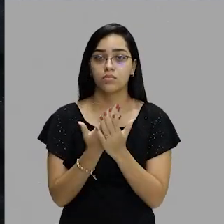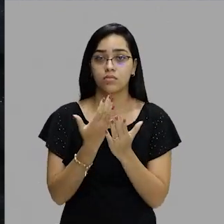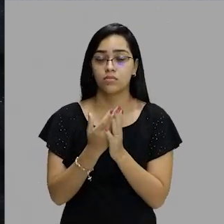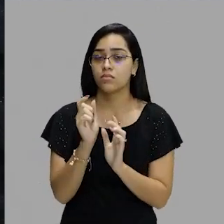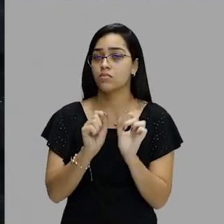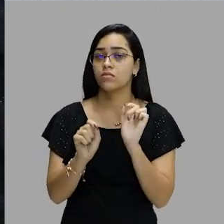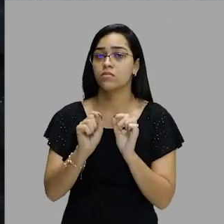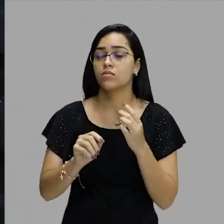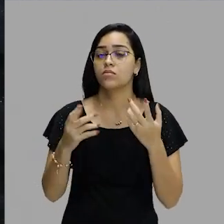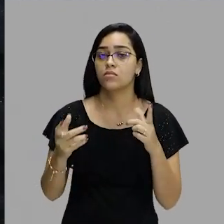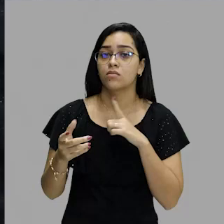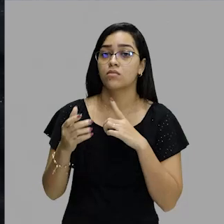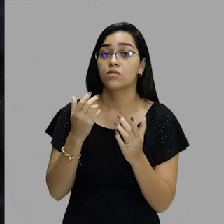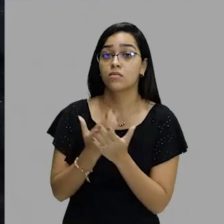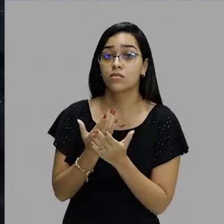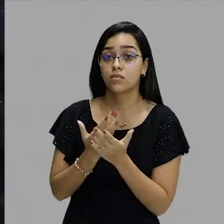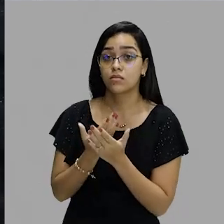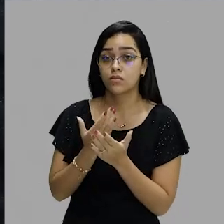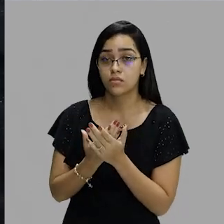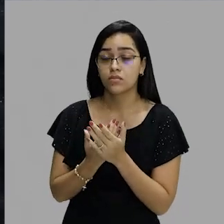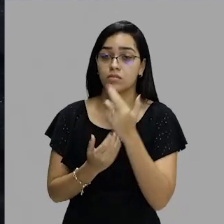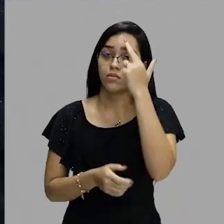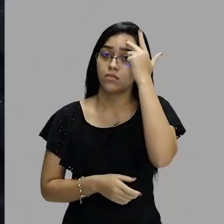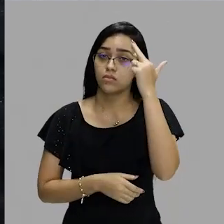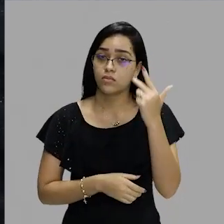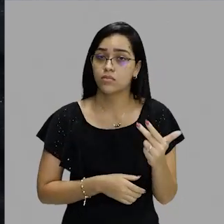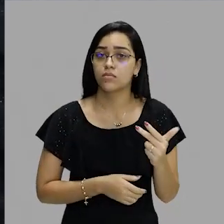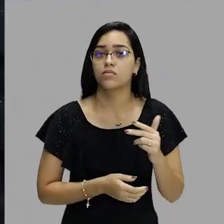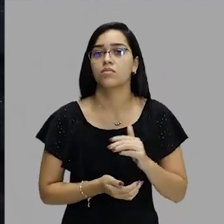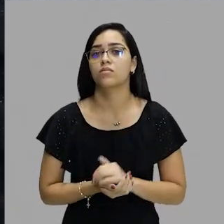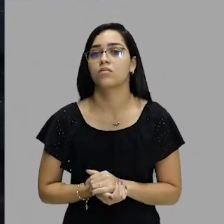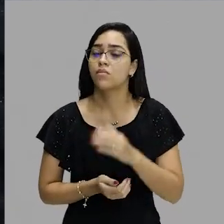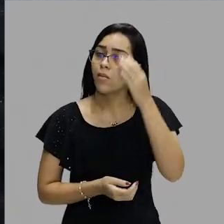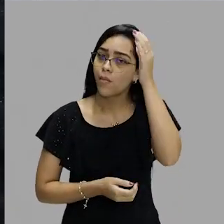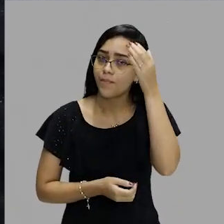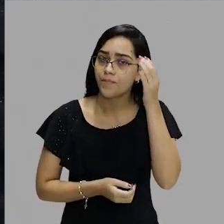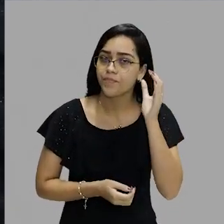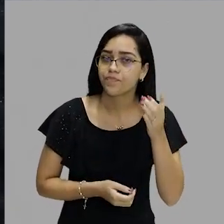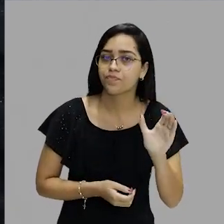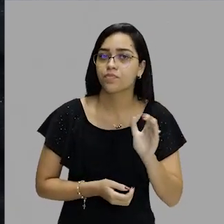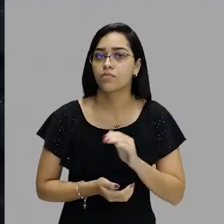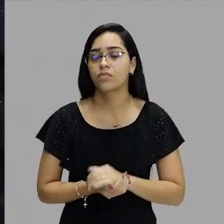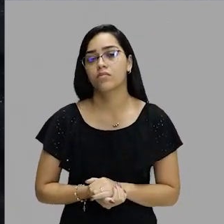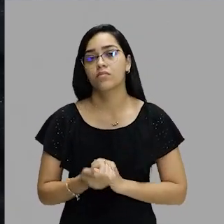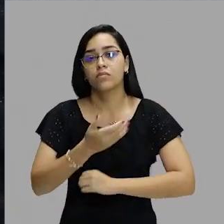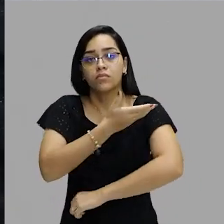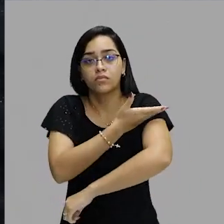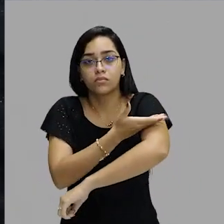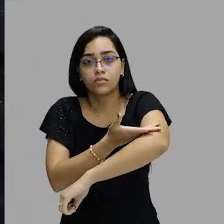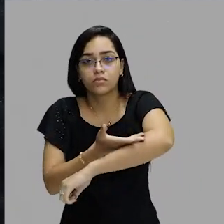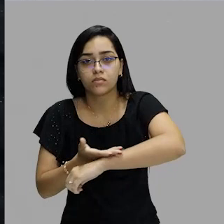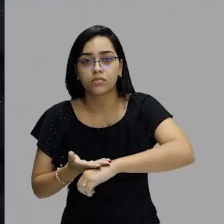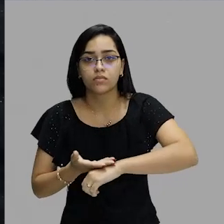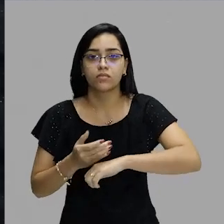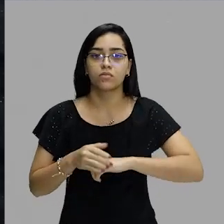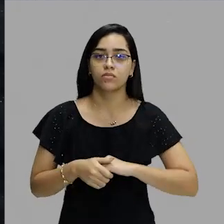que seja estudada a história, a cultura, os costumes, a